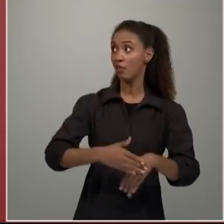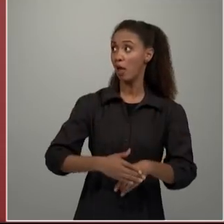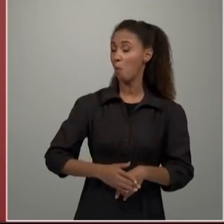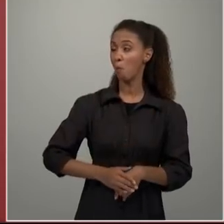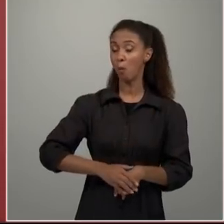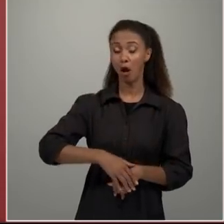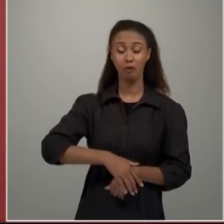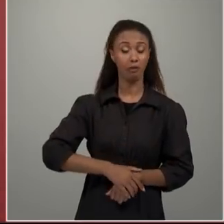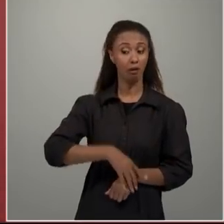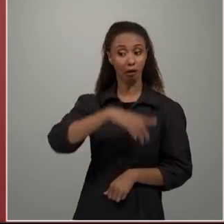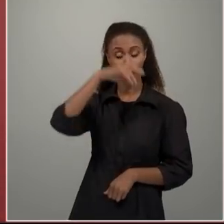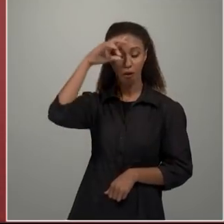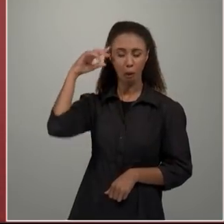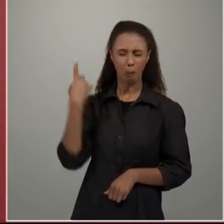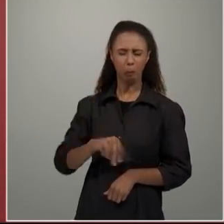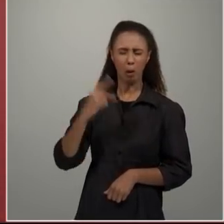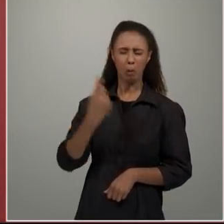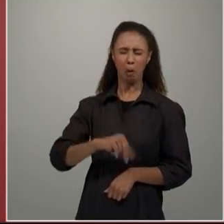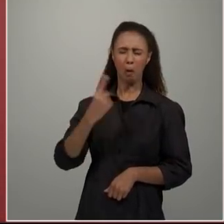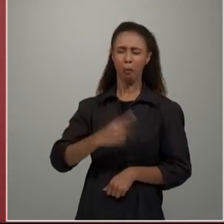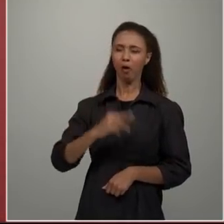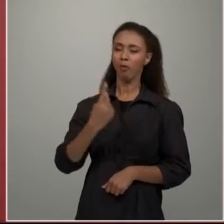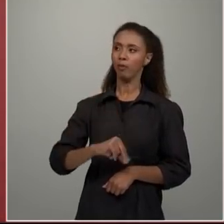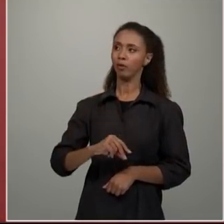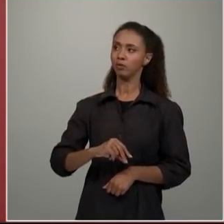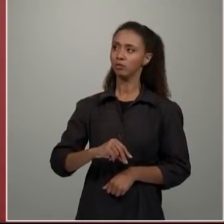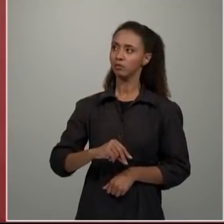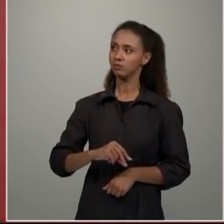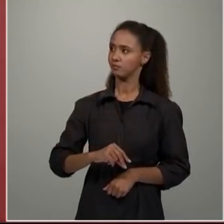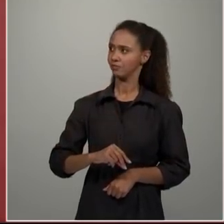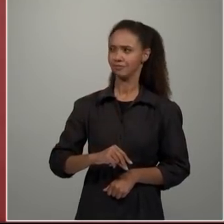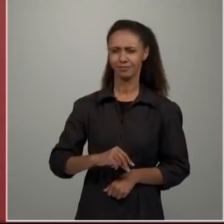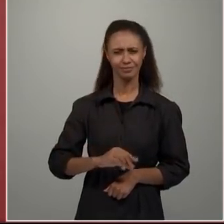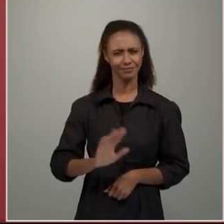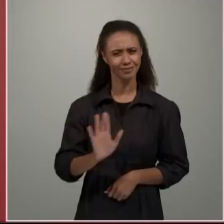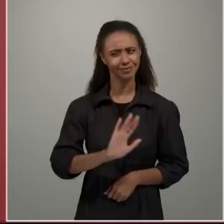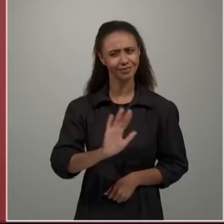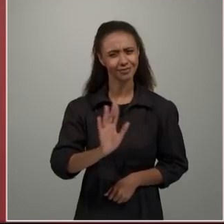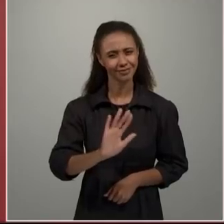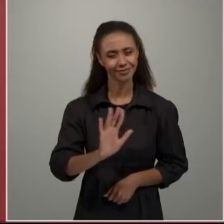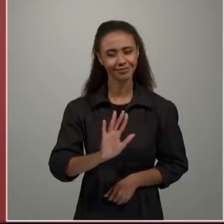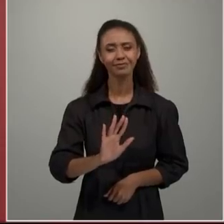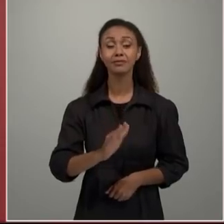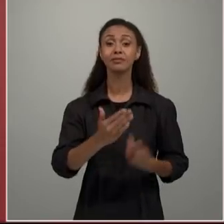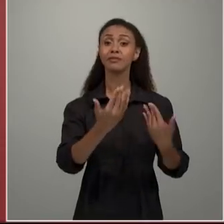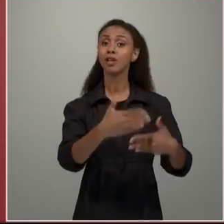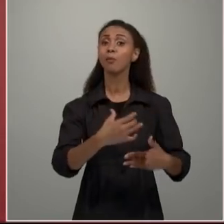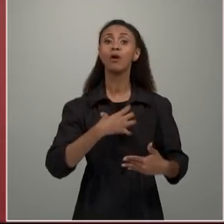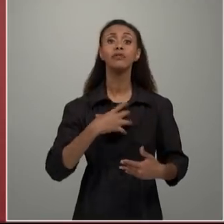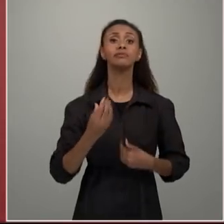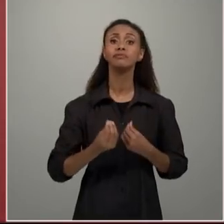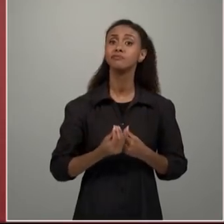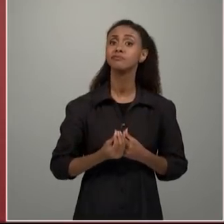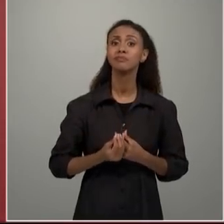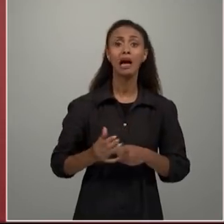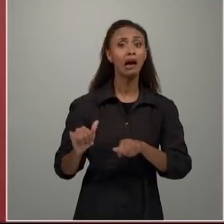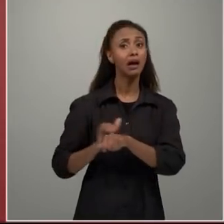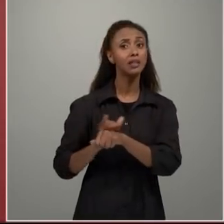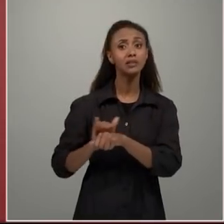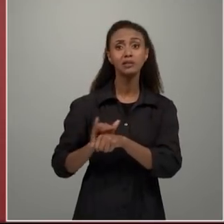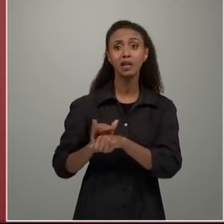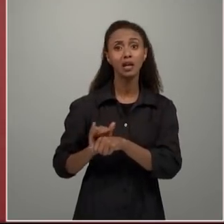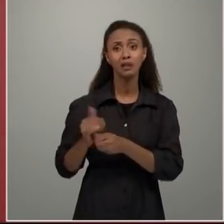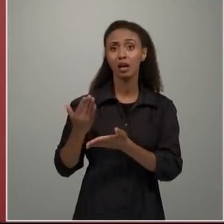chumbo é grosso não chumbo não é grosso está a gente vai trabalhar na prova exatamente as mesmas estratégias que nós